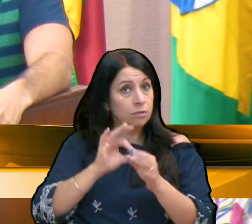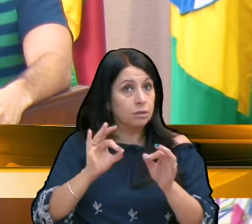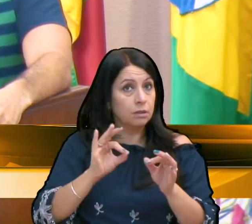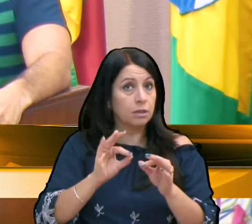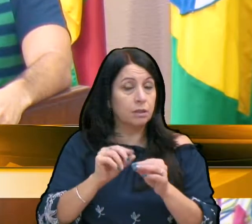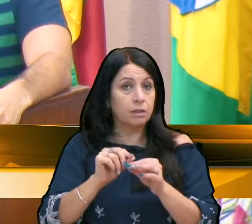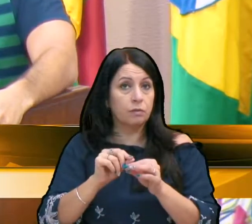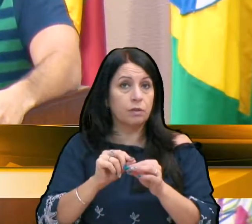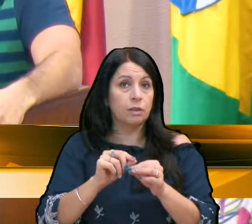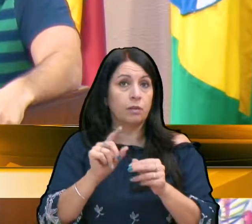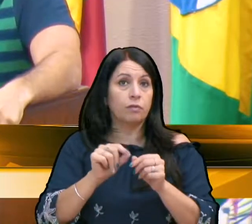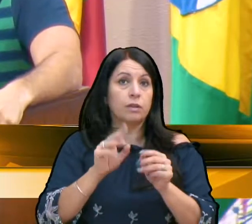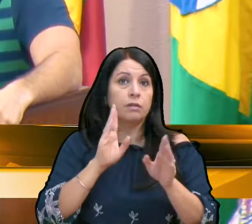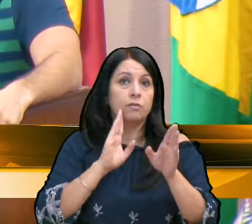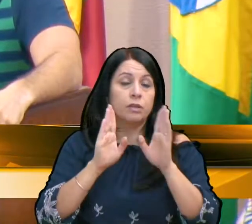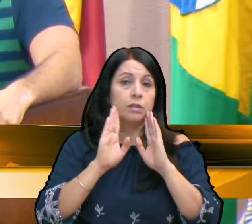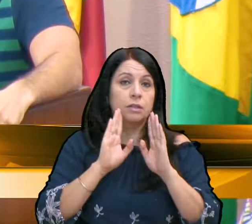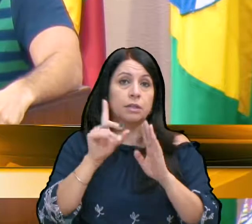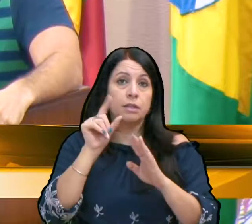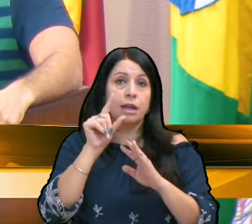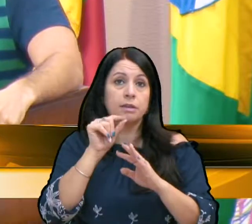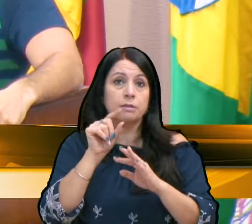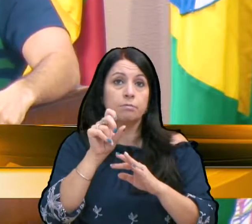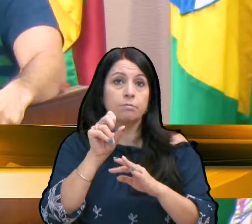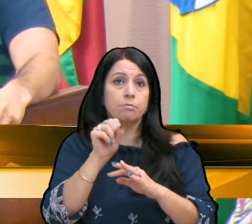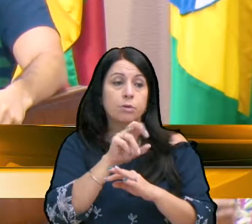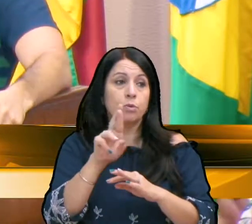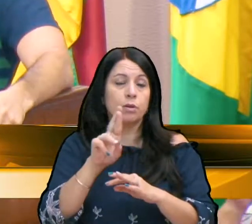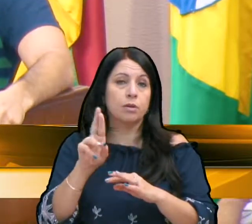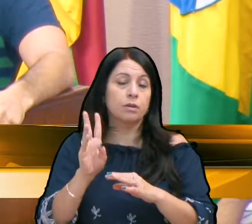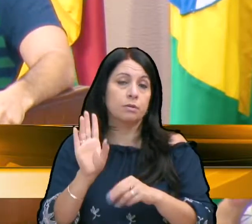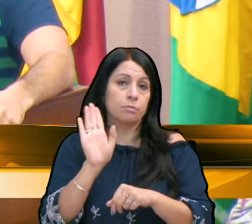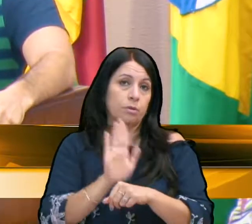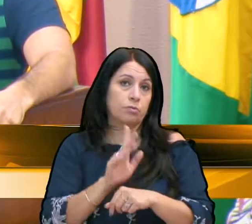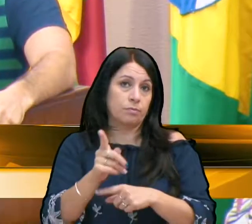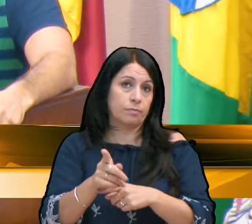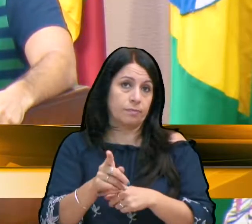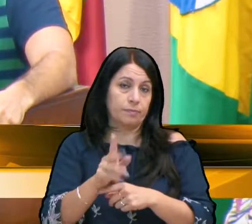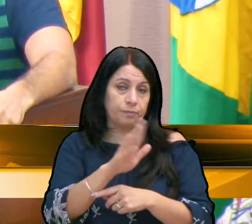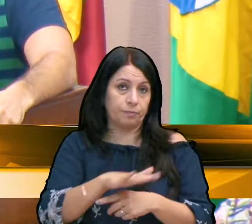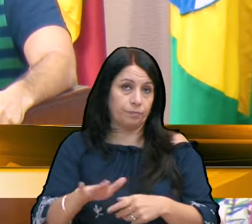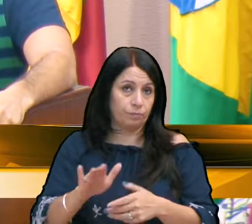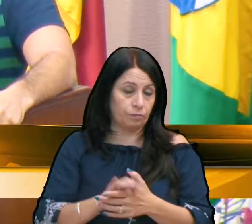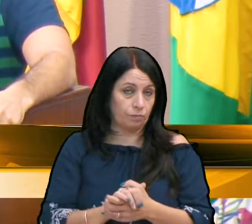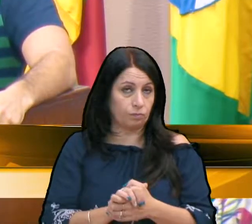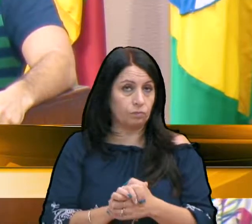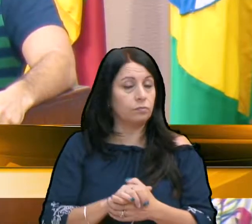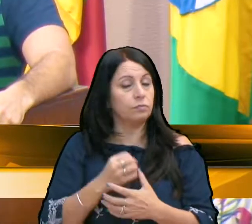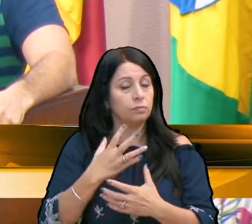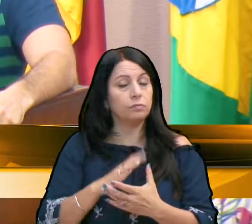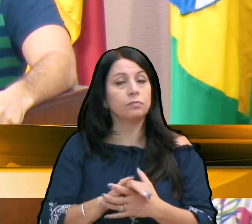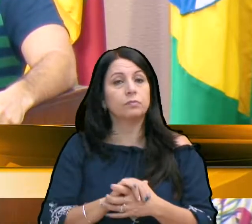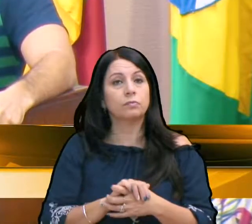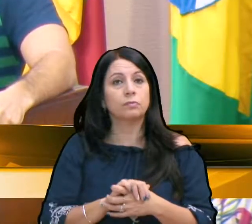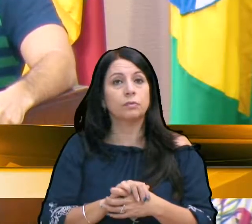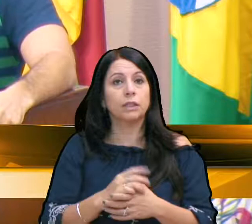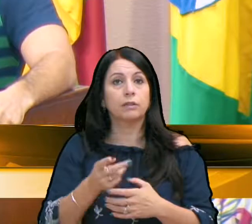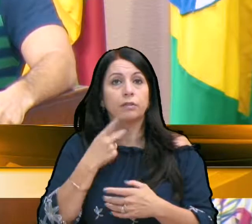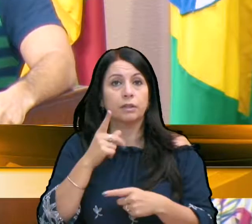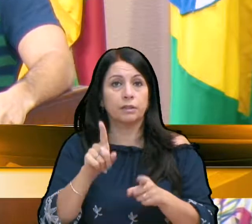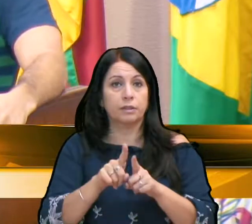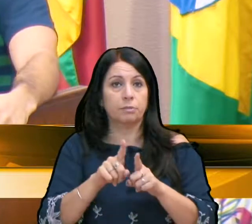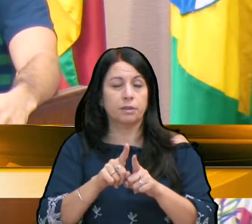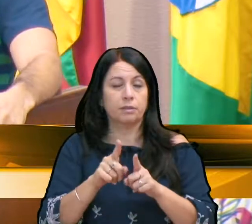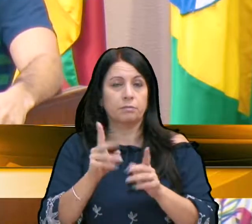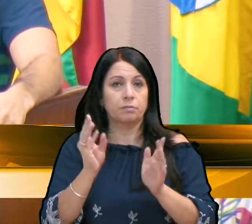patrocinar a página do Facebook desses 10 mil reais para orientar as crianças. Bom, quero também deixar